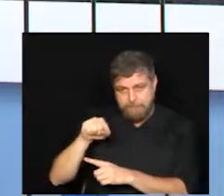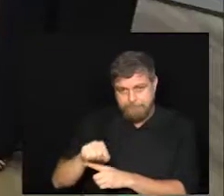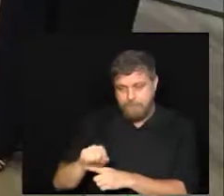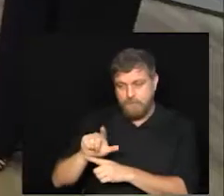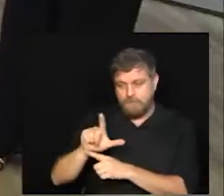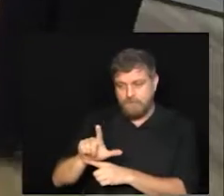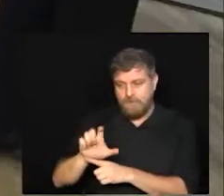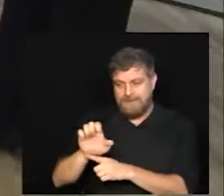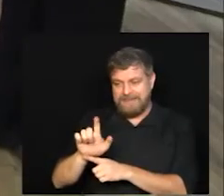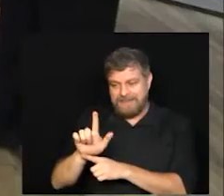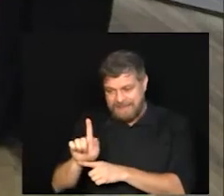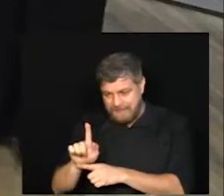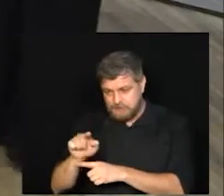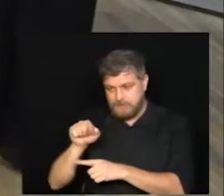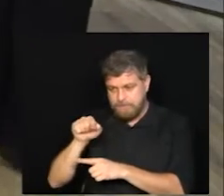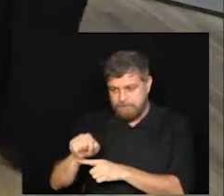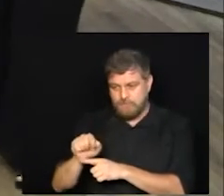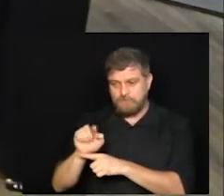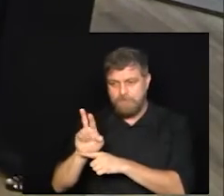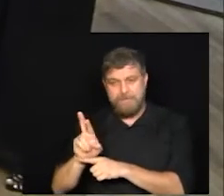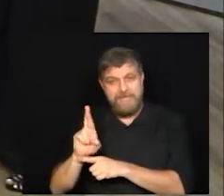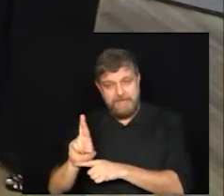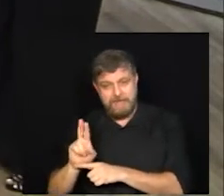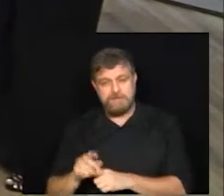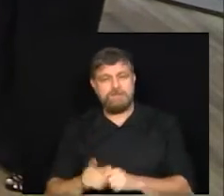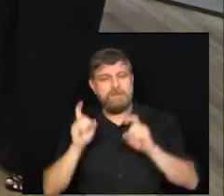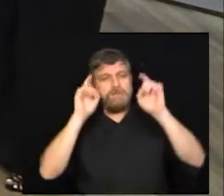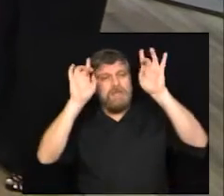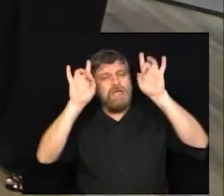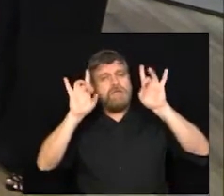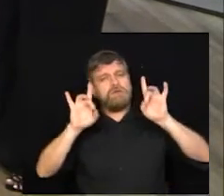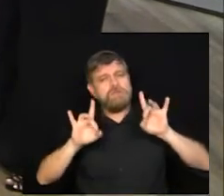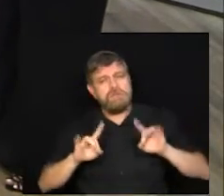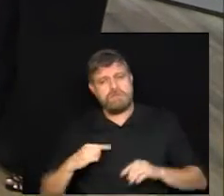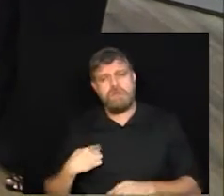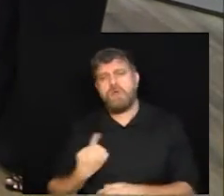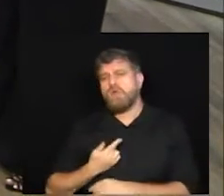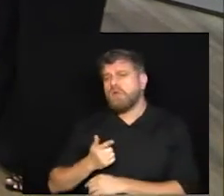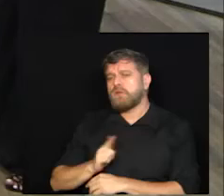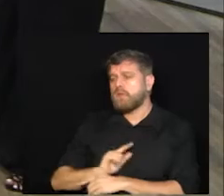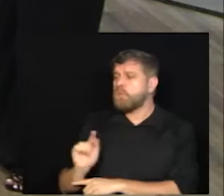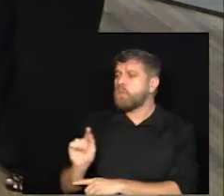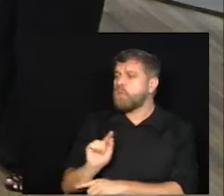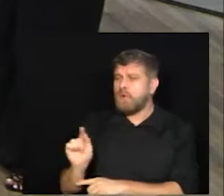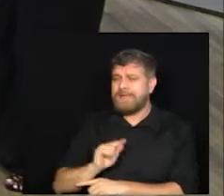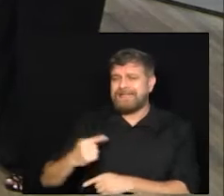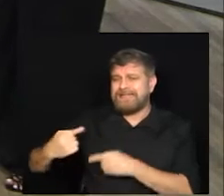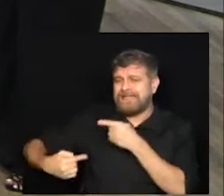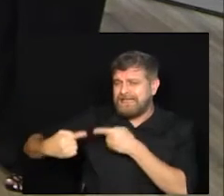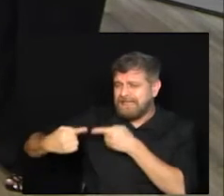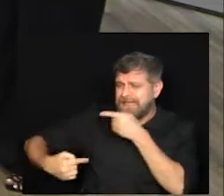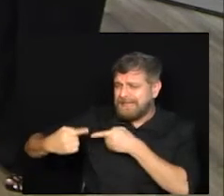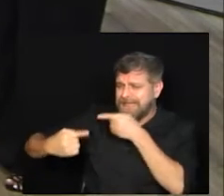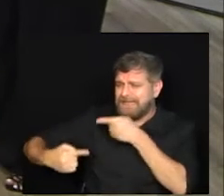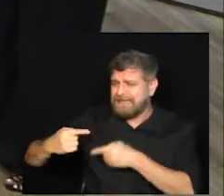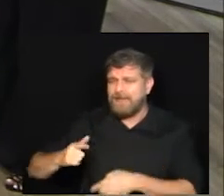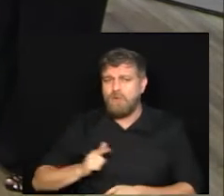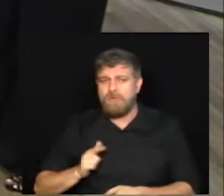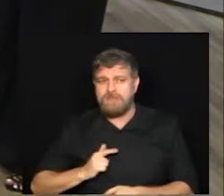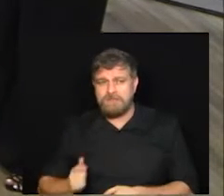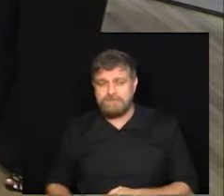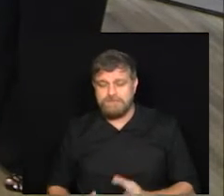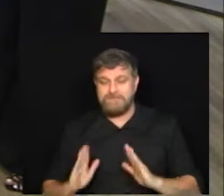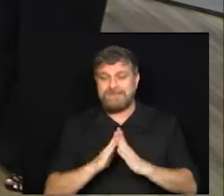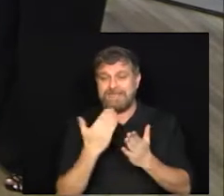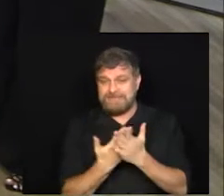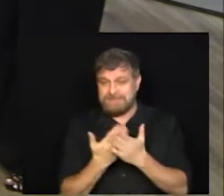www.campinas.sp.leg.br. Agora, Mina Abreu, ainda na reunião extraordinária, nós tivemos discussão em relação ao retorno